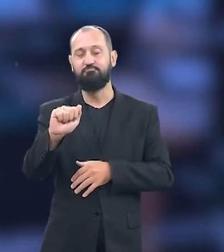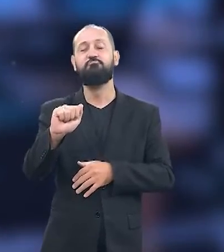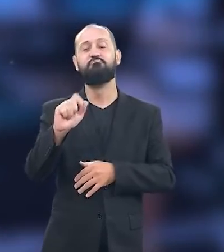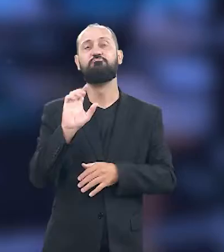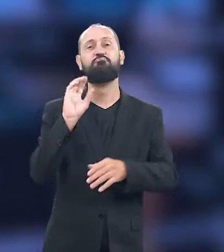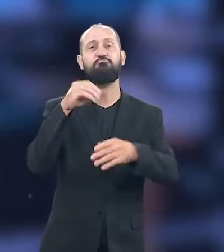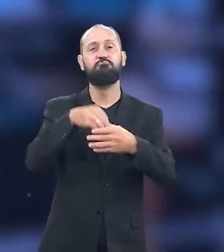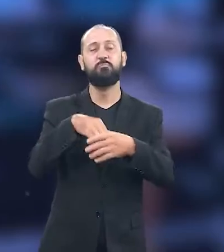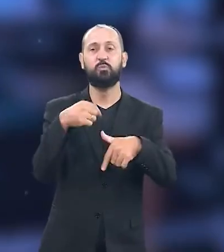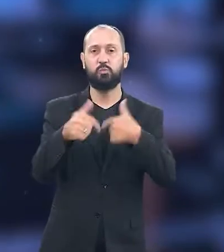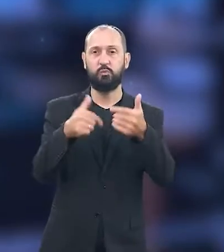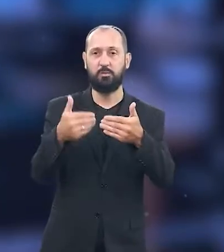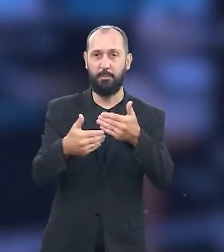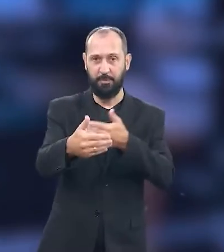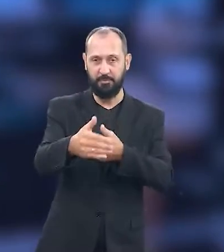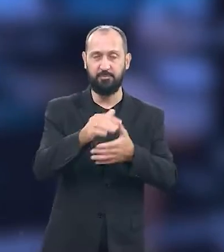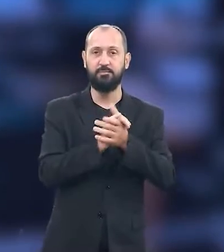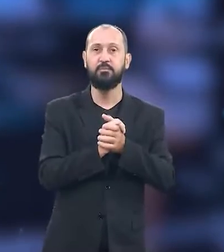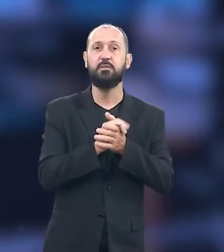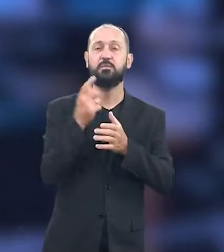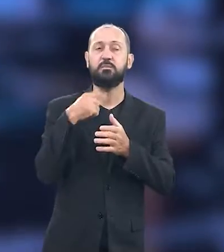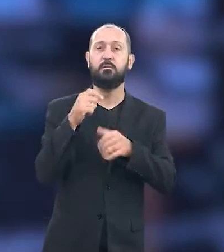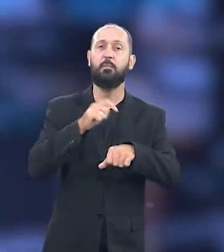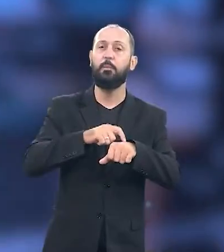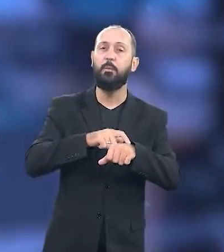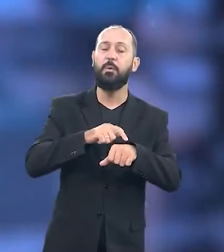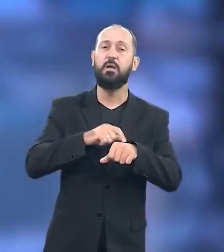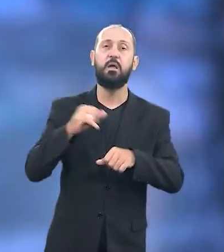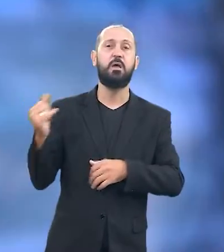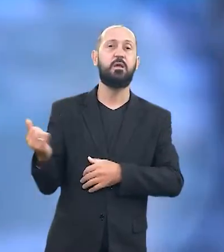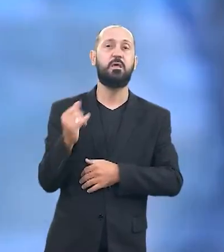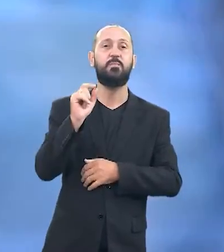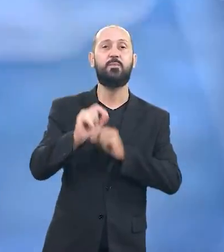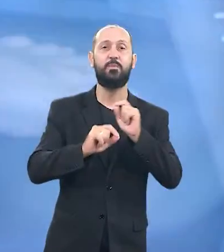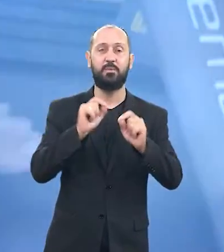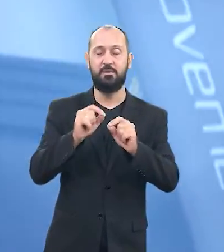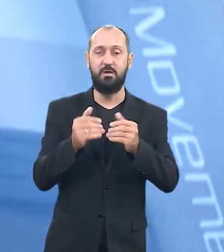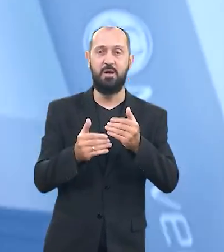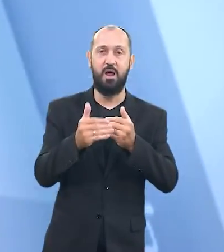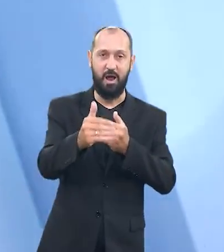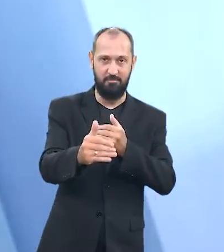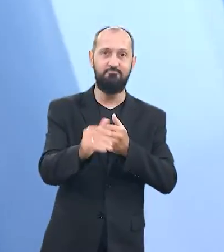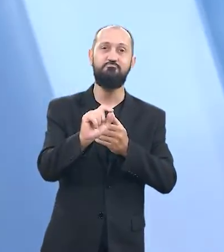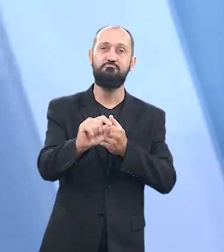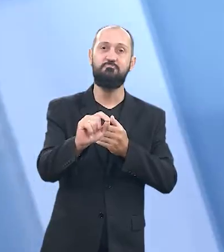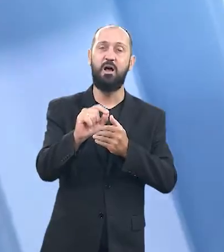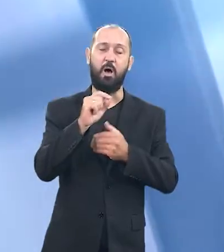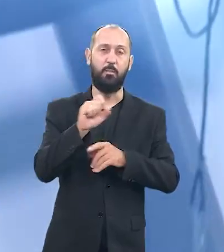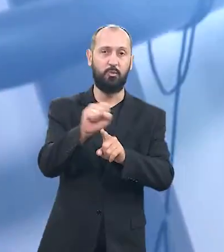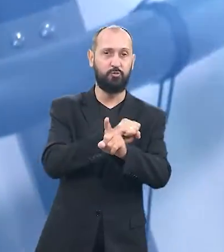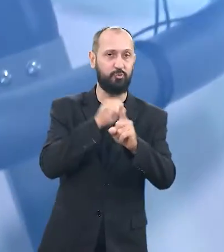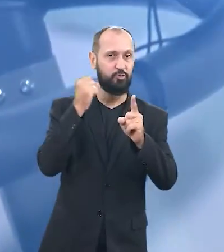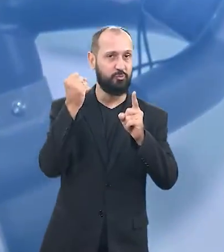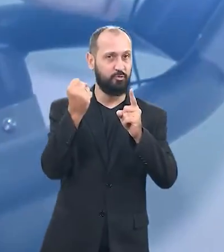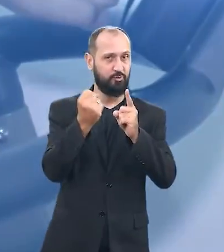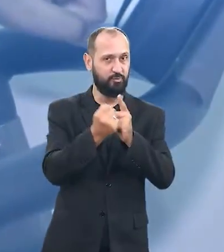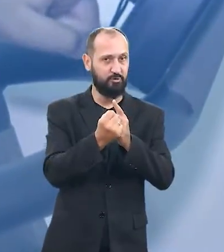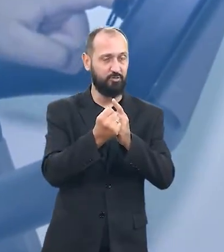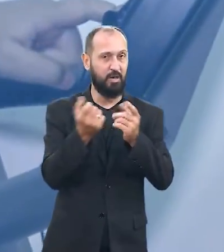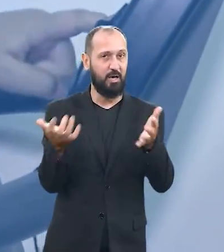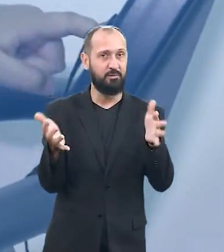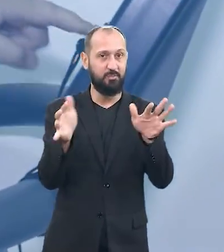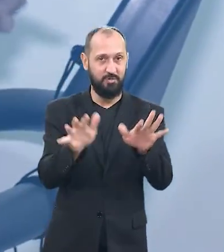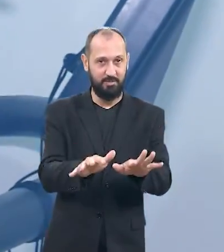e TDAH no mercado de trabalho são passos significativos em direção a uma